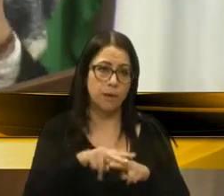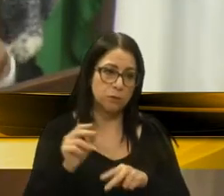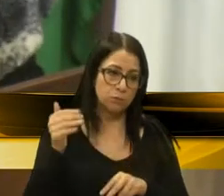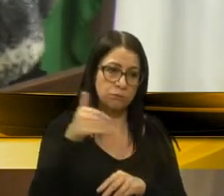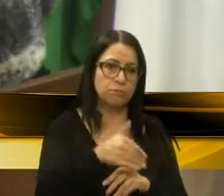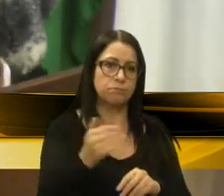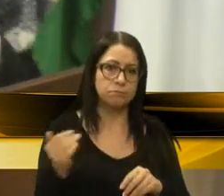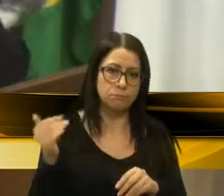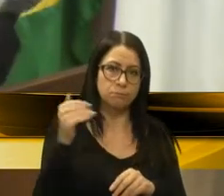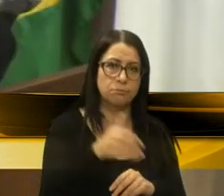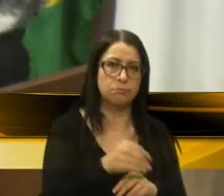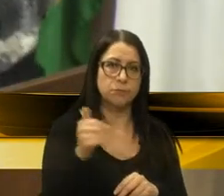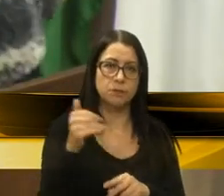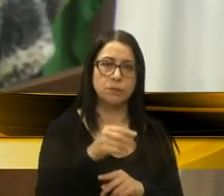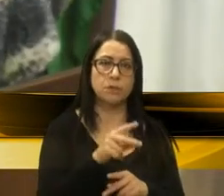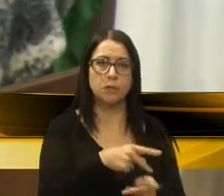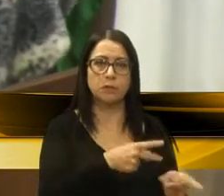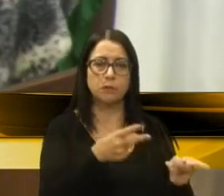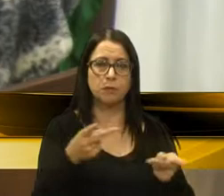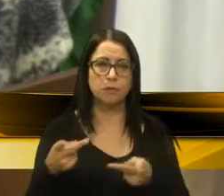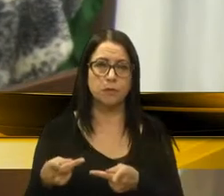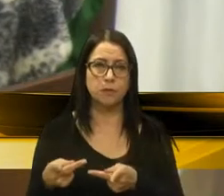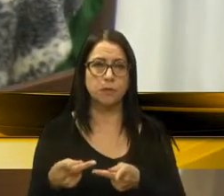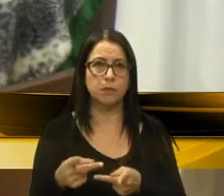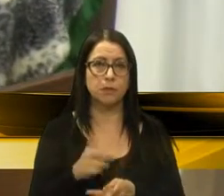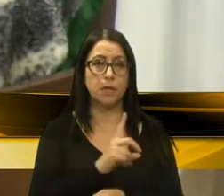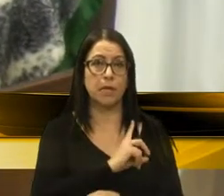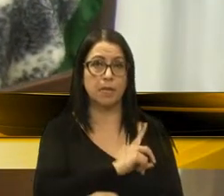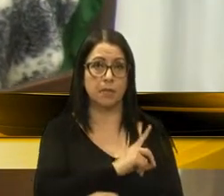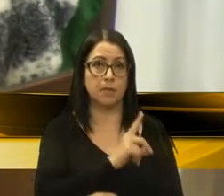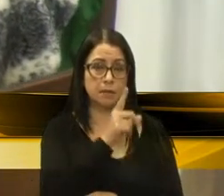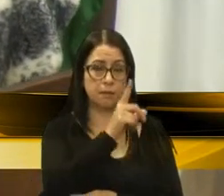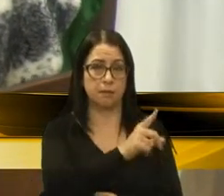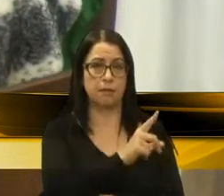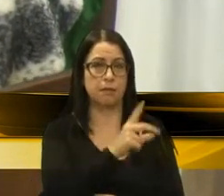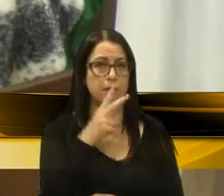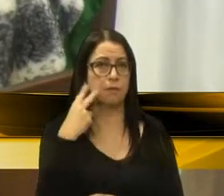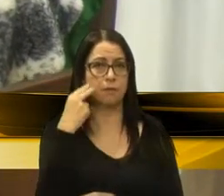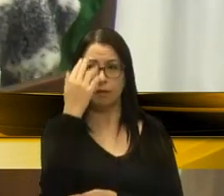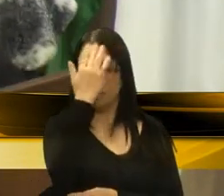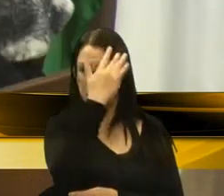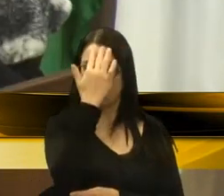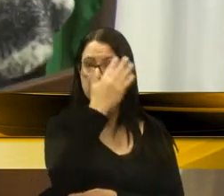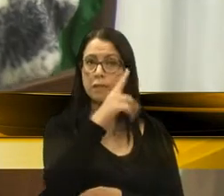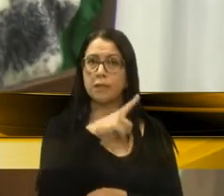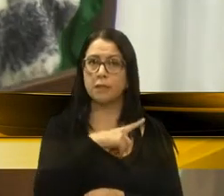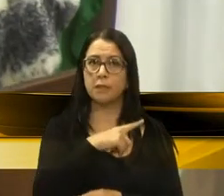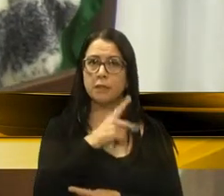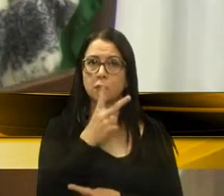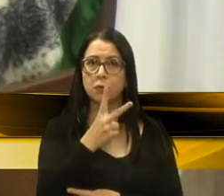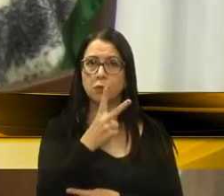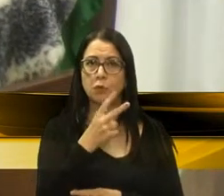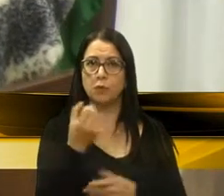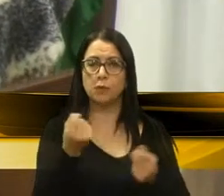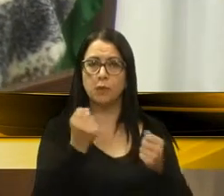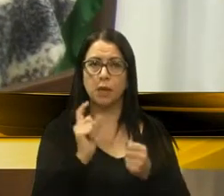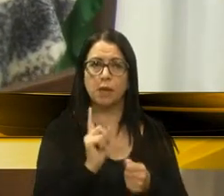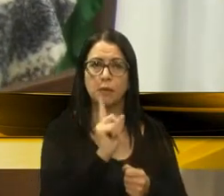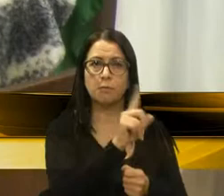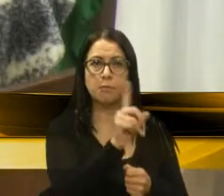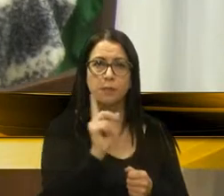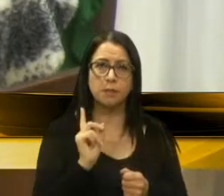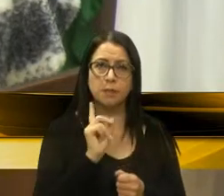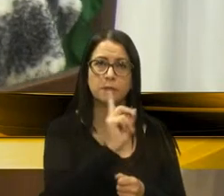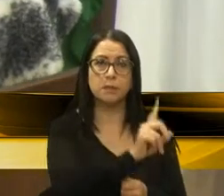presos. Quando nós fomos na nossa visita à delegacia, vereadora Diló, soubemos que vai 2 viaturas por dia para